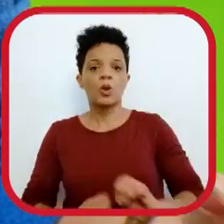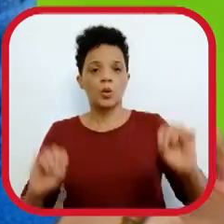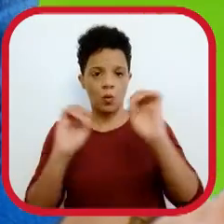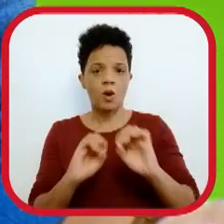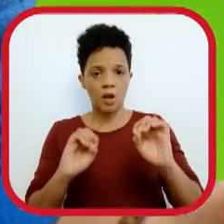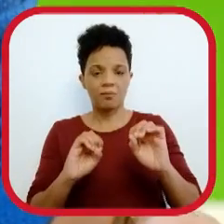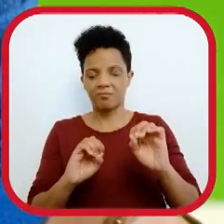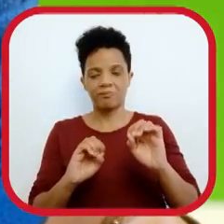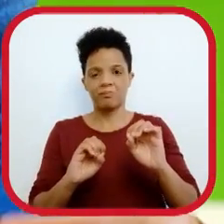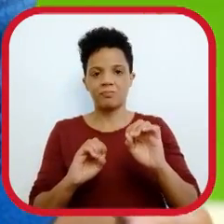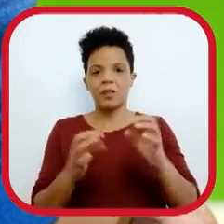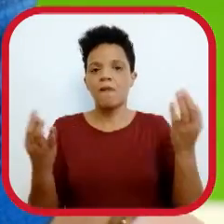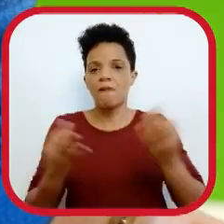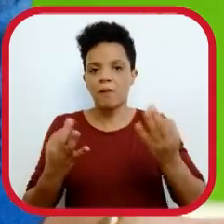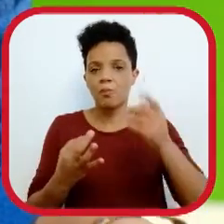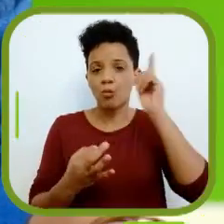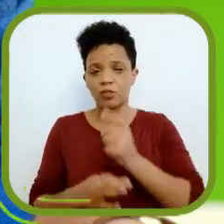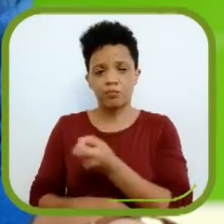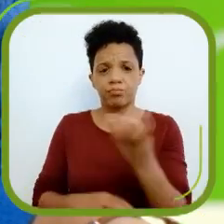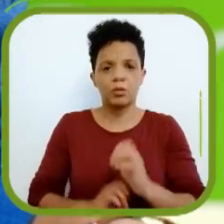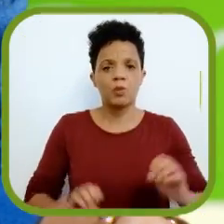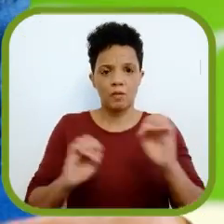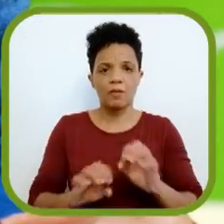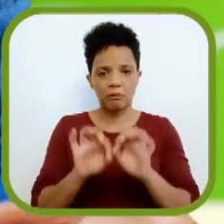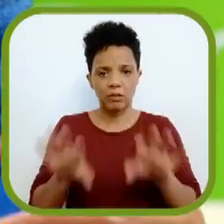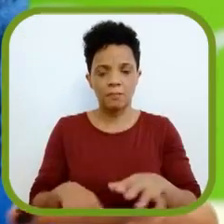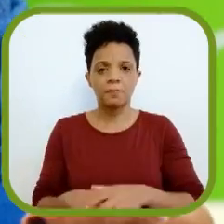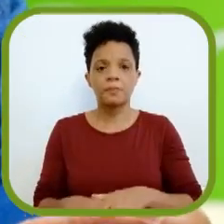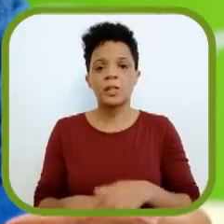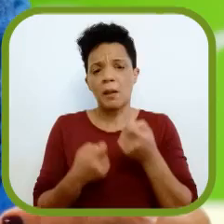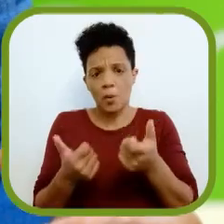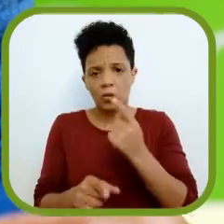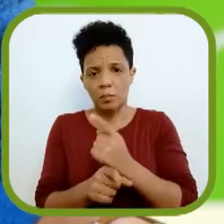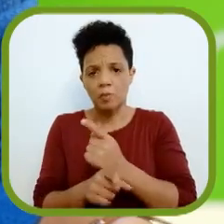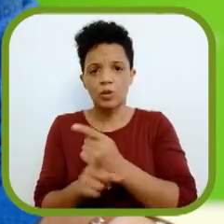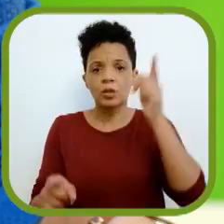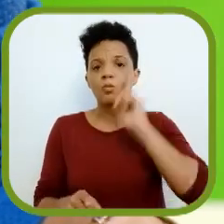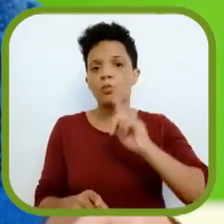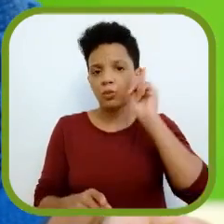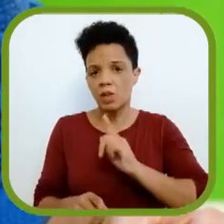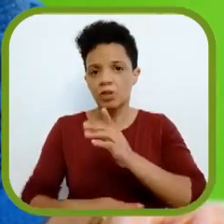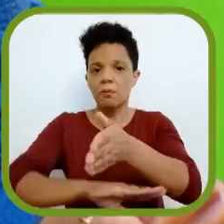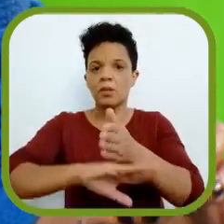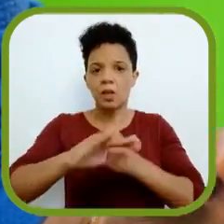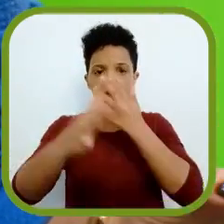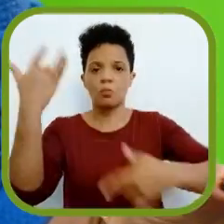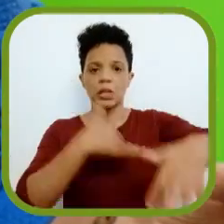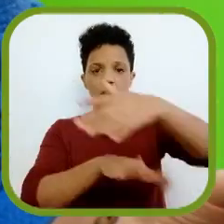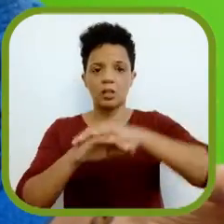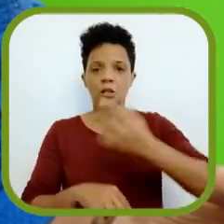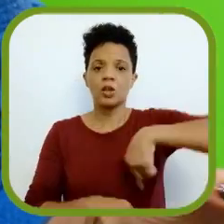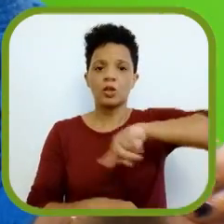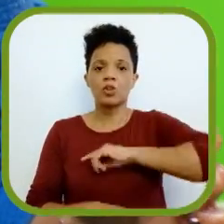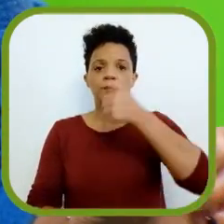cotas, designada a lei das cotas, não tínhamos seguramente este número. E ainda assim é pequeno, porque as mulheres são metade